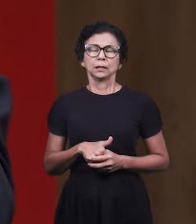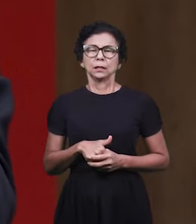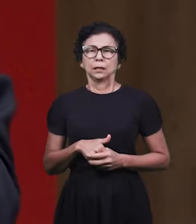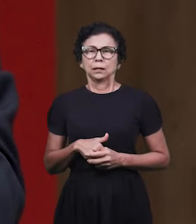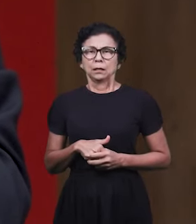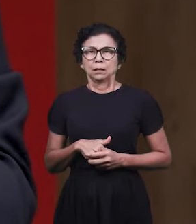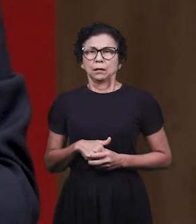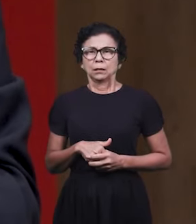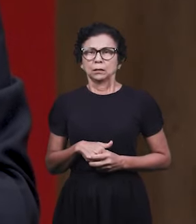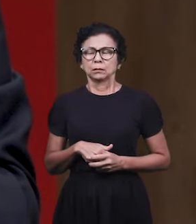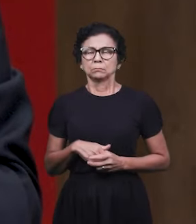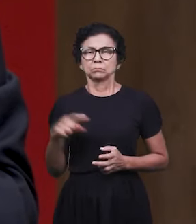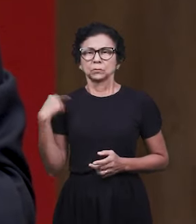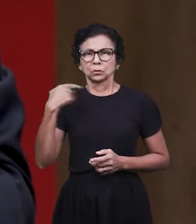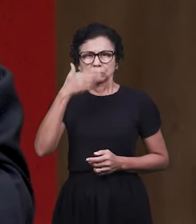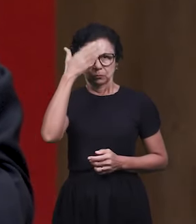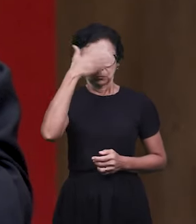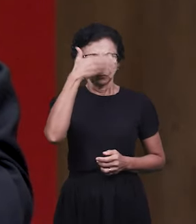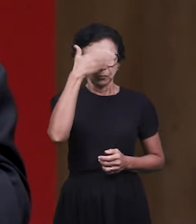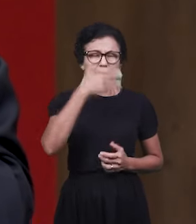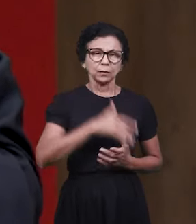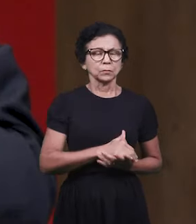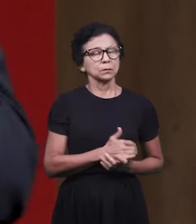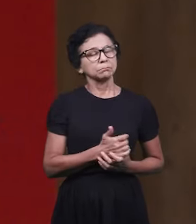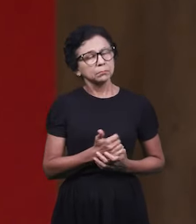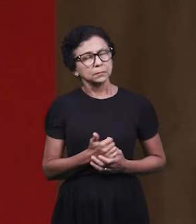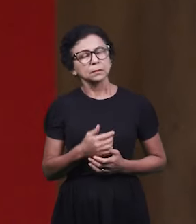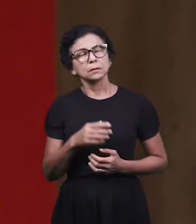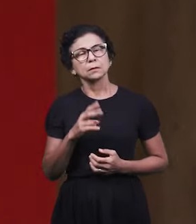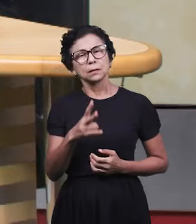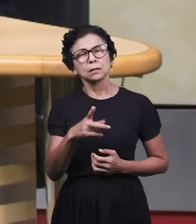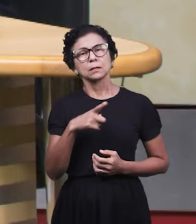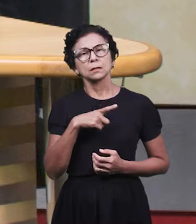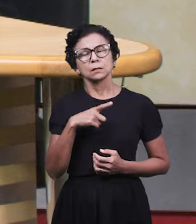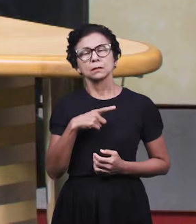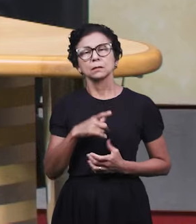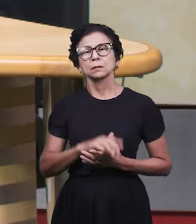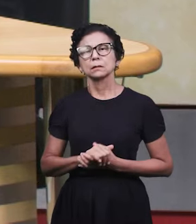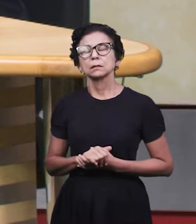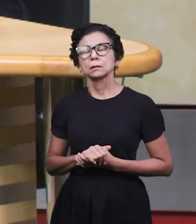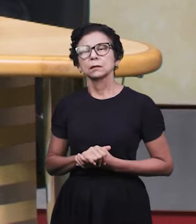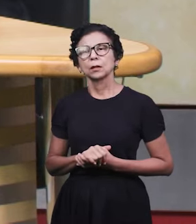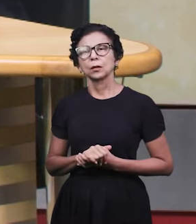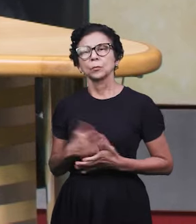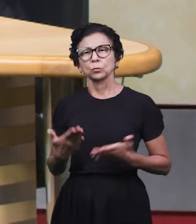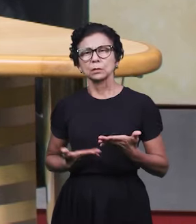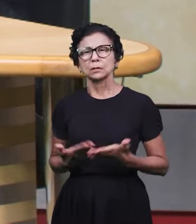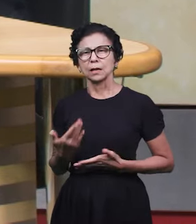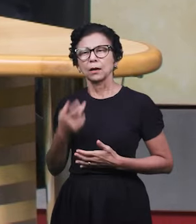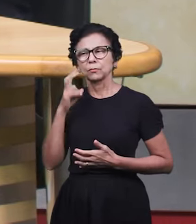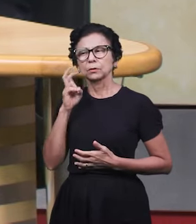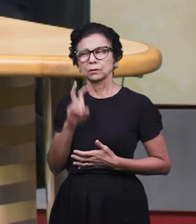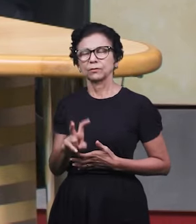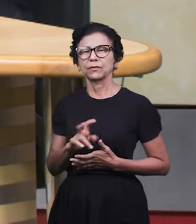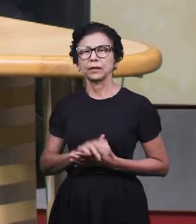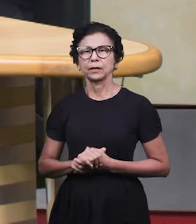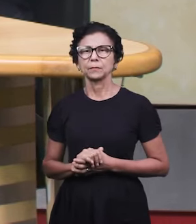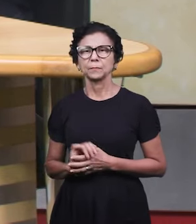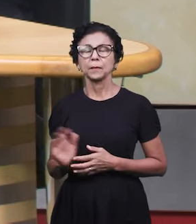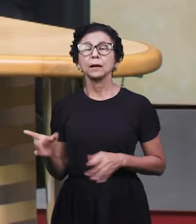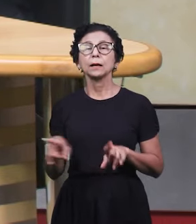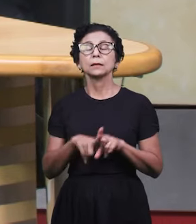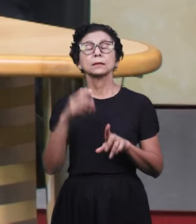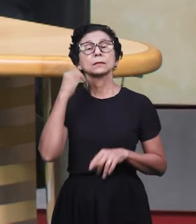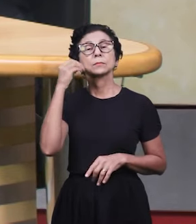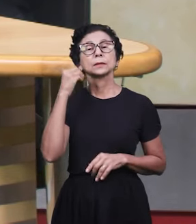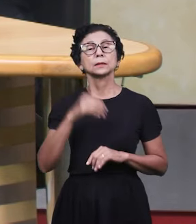abre os olhos de alguém para ver, mas há uma ministração de Amadeu, anjos. eu lembrei de uma já tem vários anos isso, aqui em